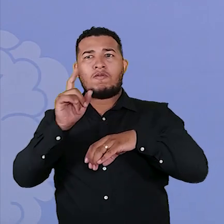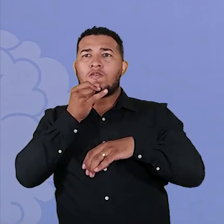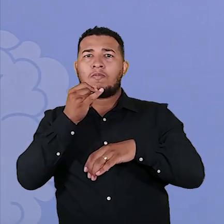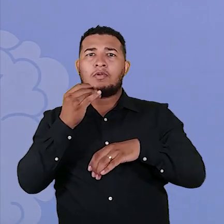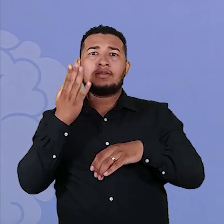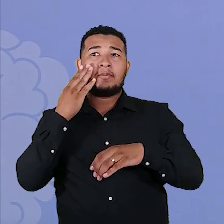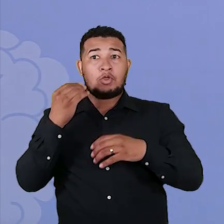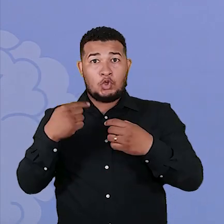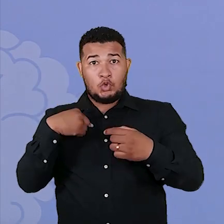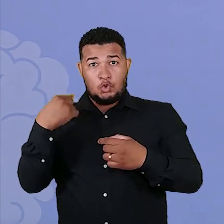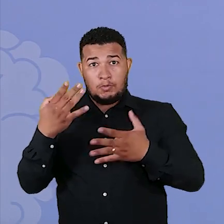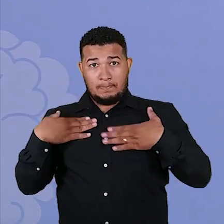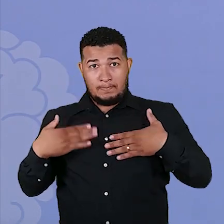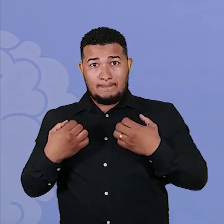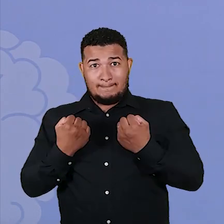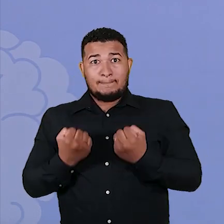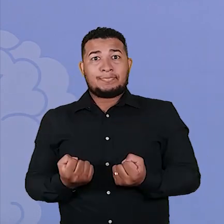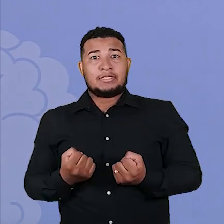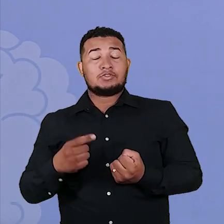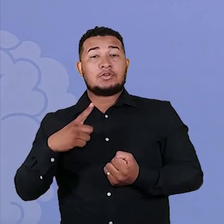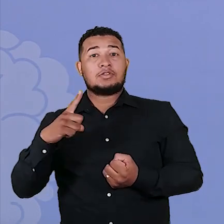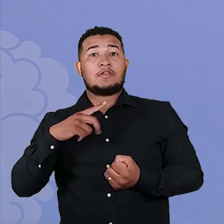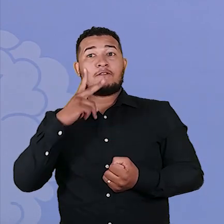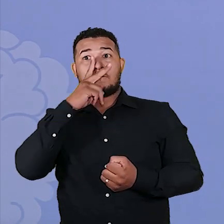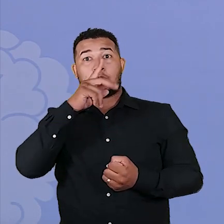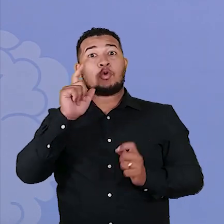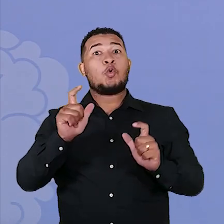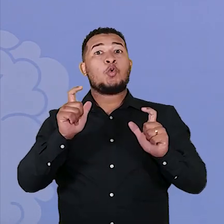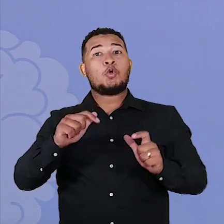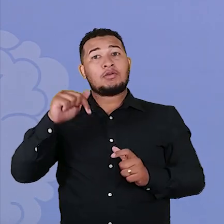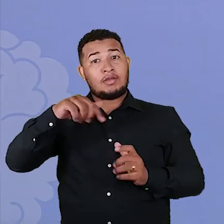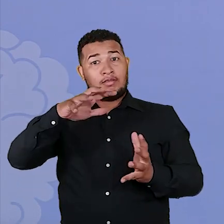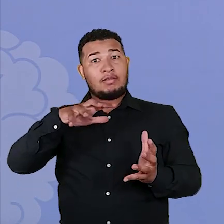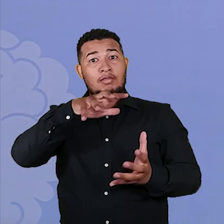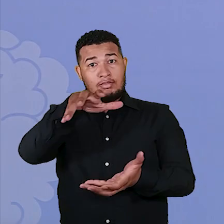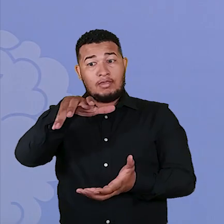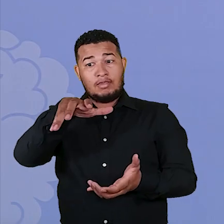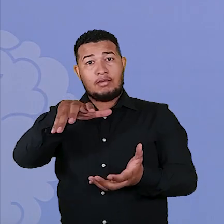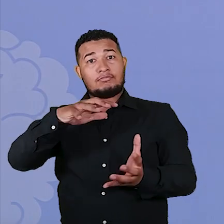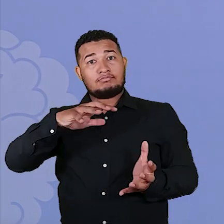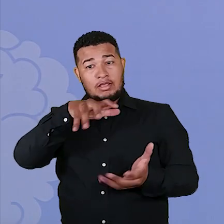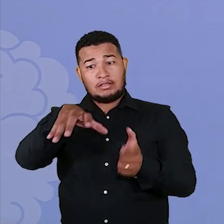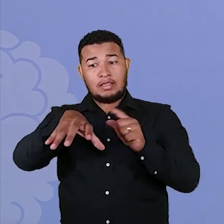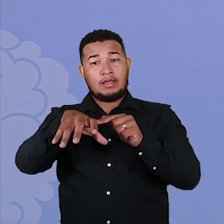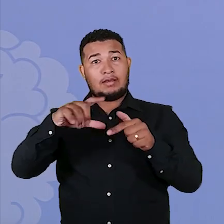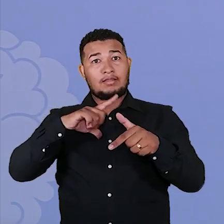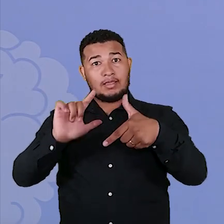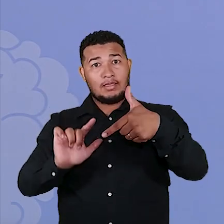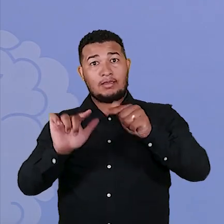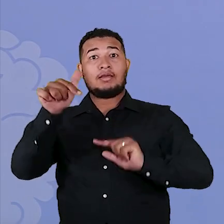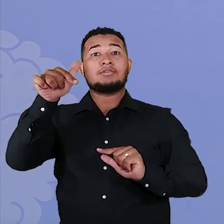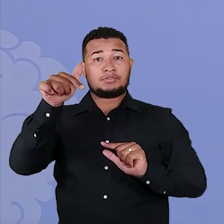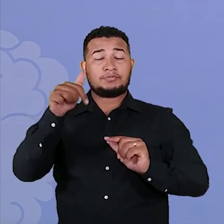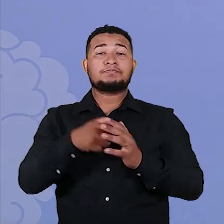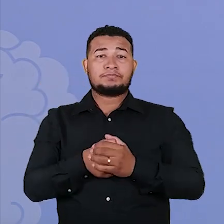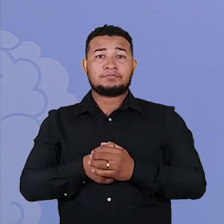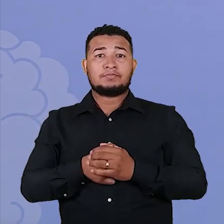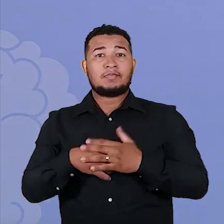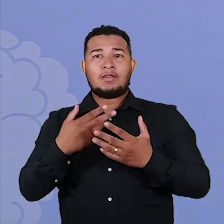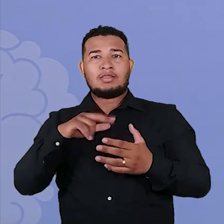ali o que a gente nosso peso né a gente fizesse uma força na terra e até o exército